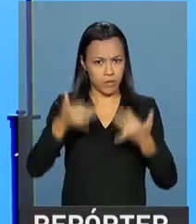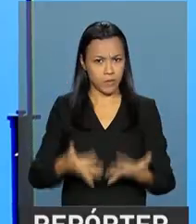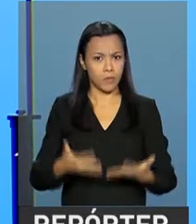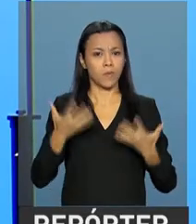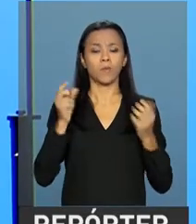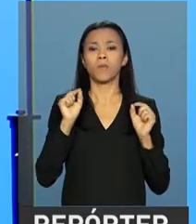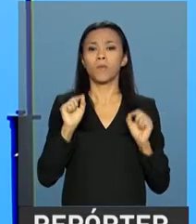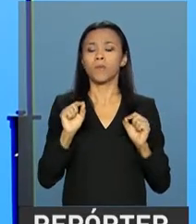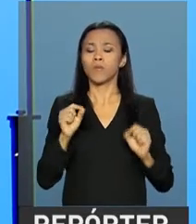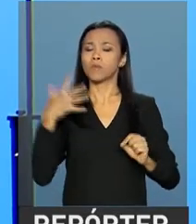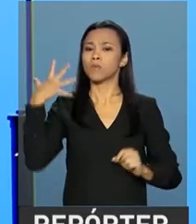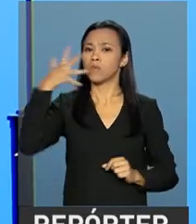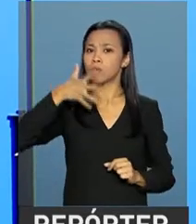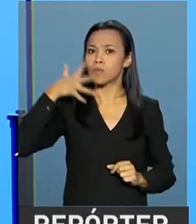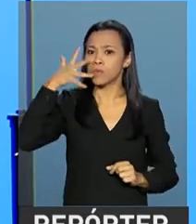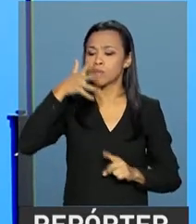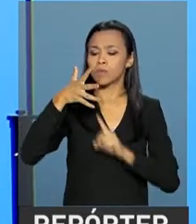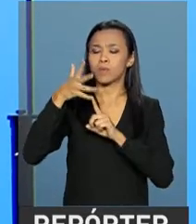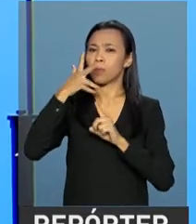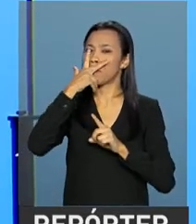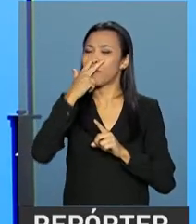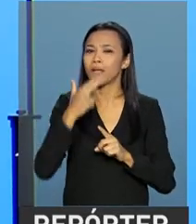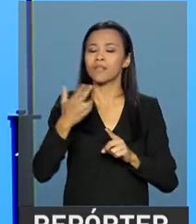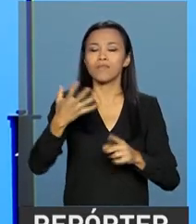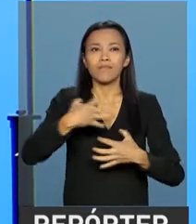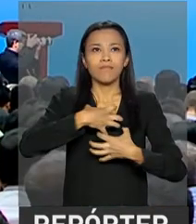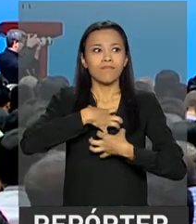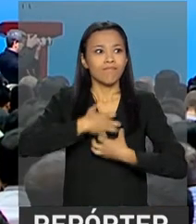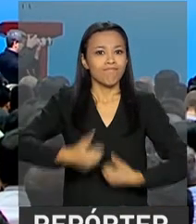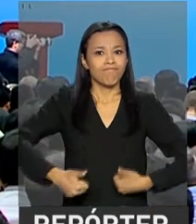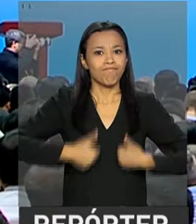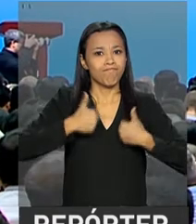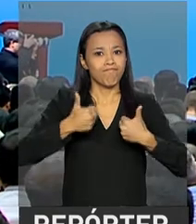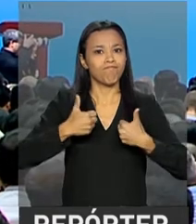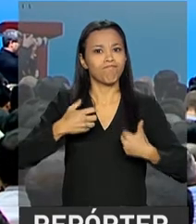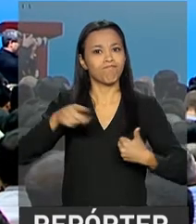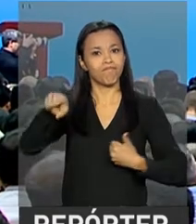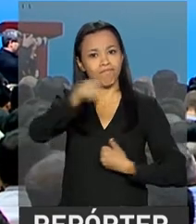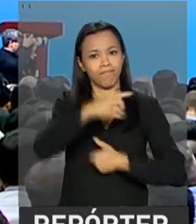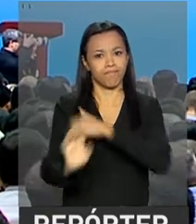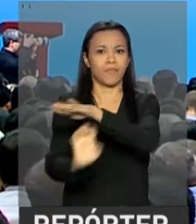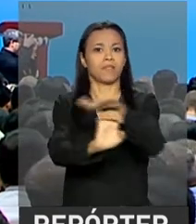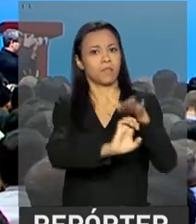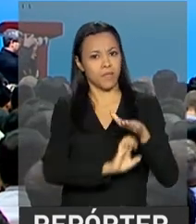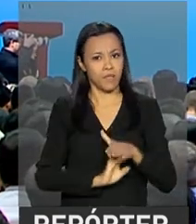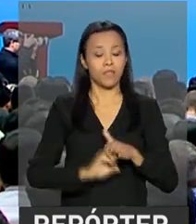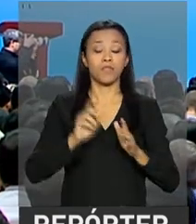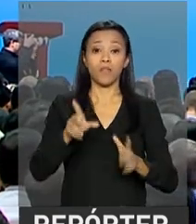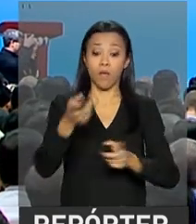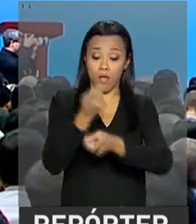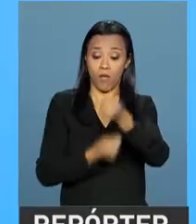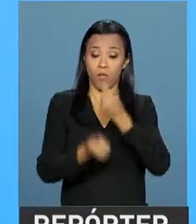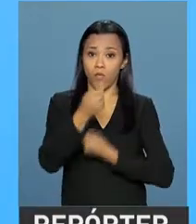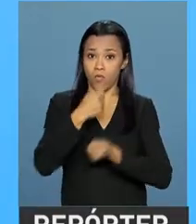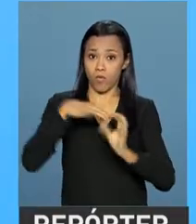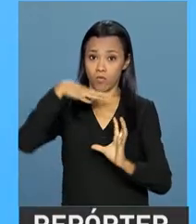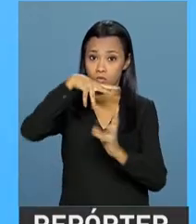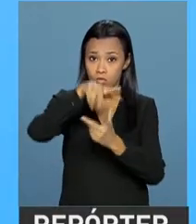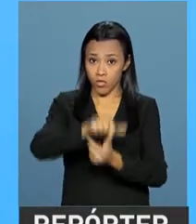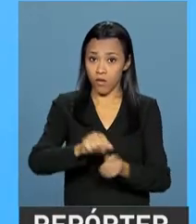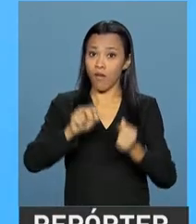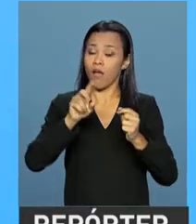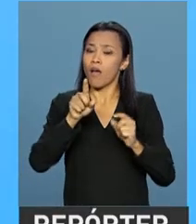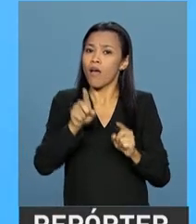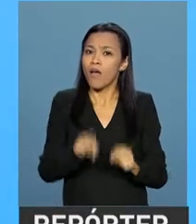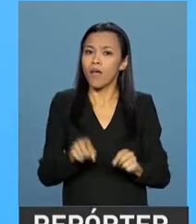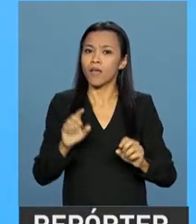e fez um discurso que soou como música para os homens de negócios. A economia mundial só vai ser retomada com a